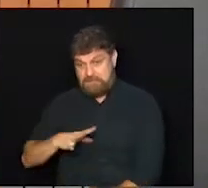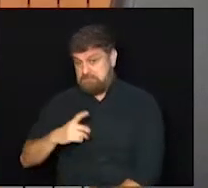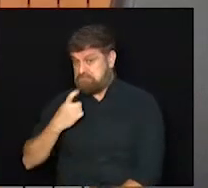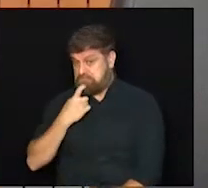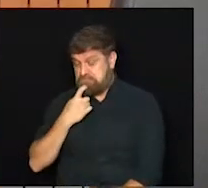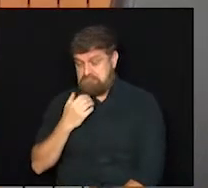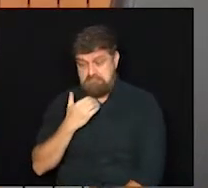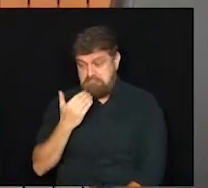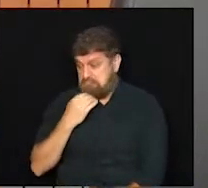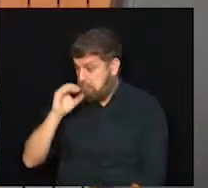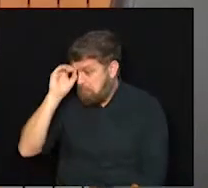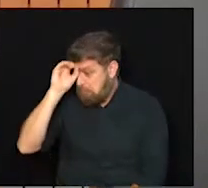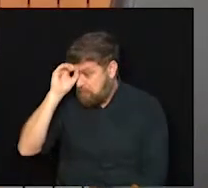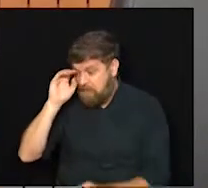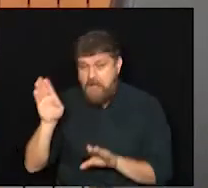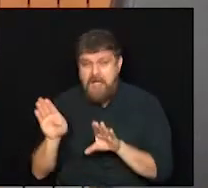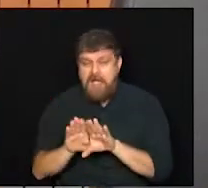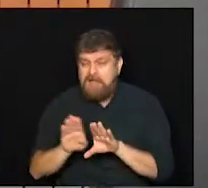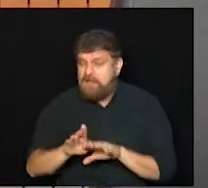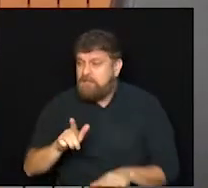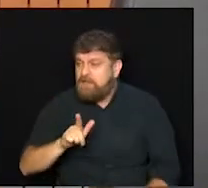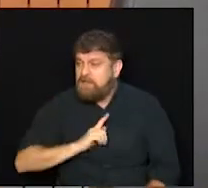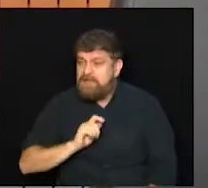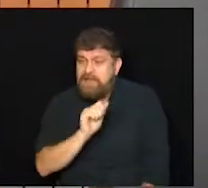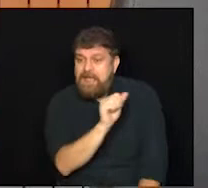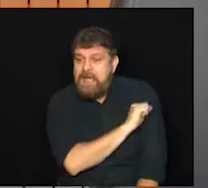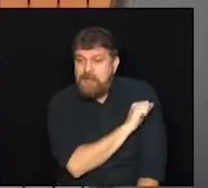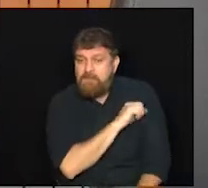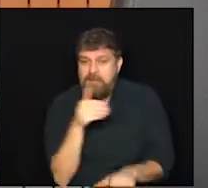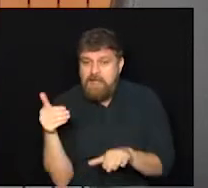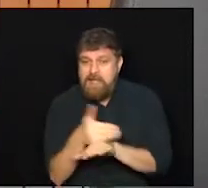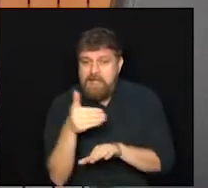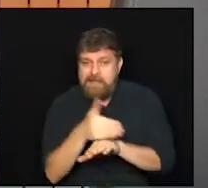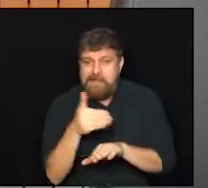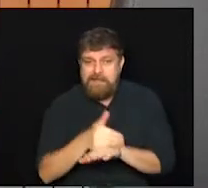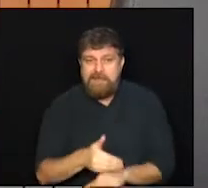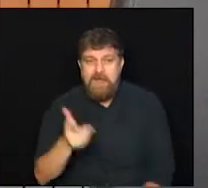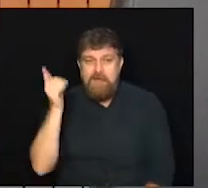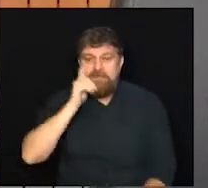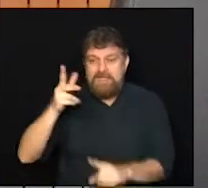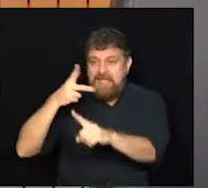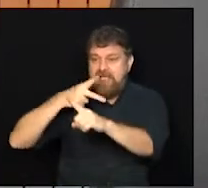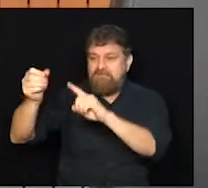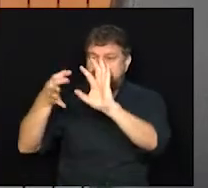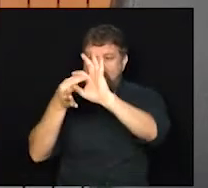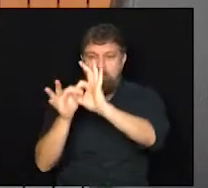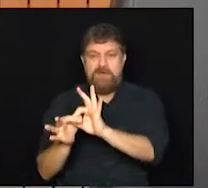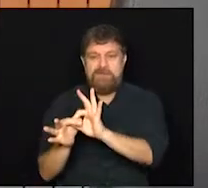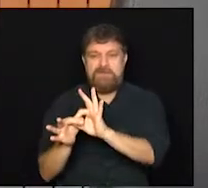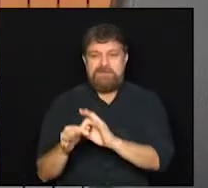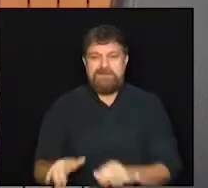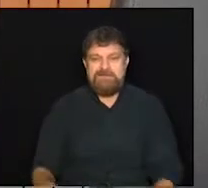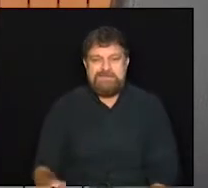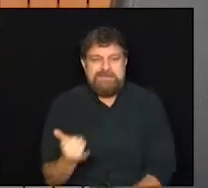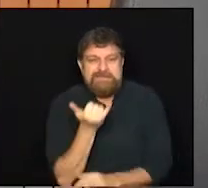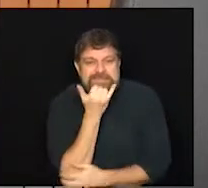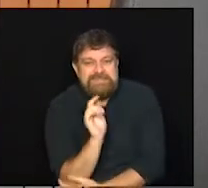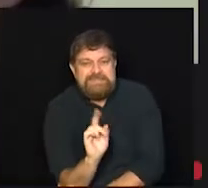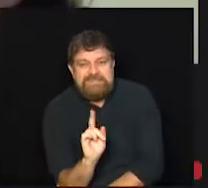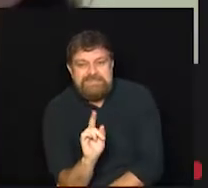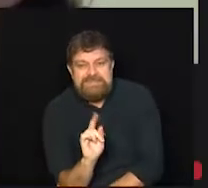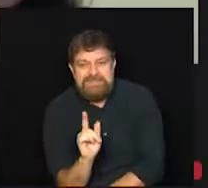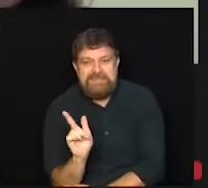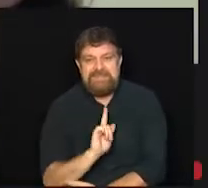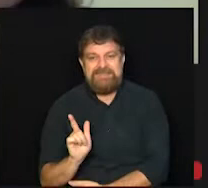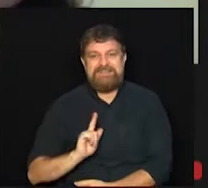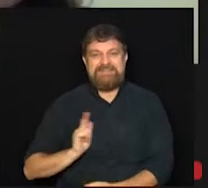dessa existência do ingresso de atletas olímpicos, né? Não, desculpa, Rossini, não são